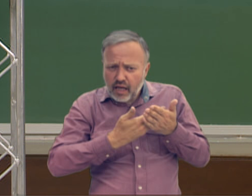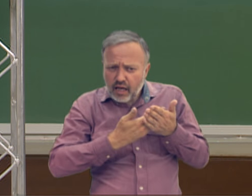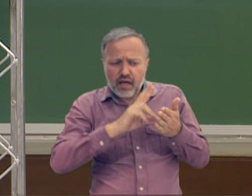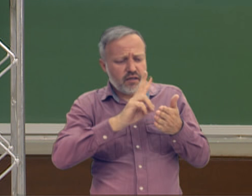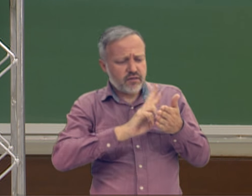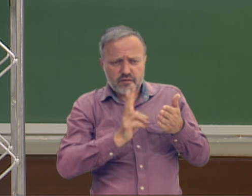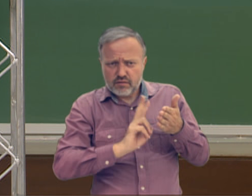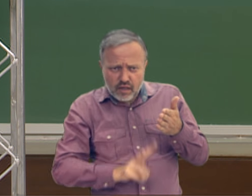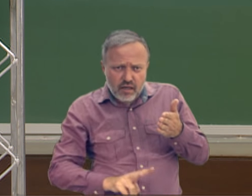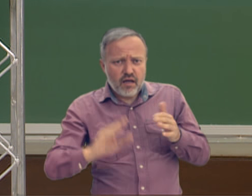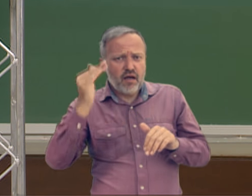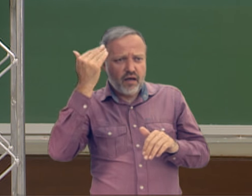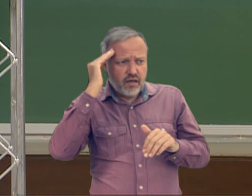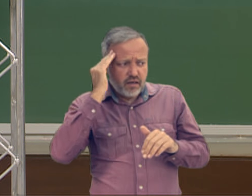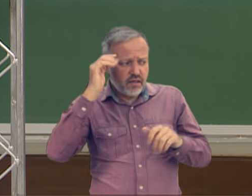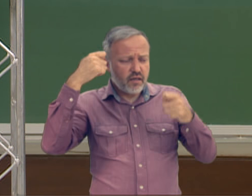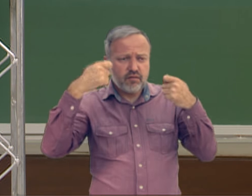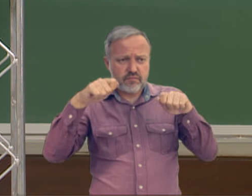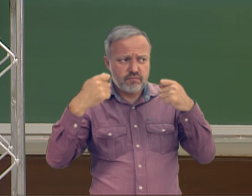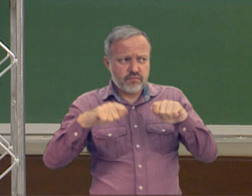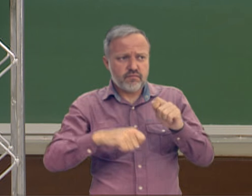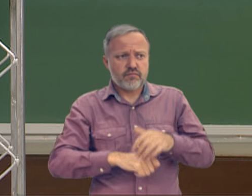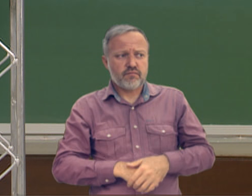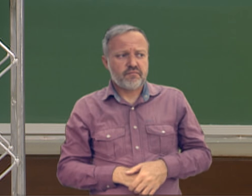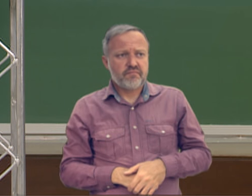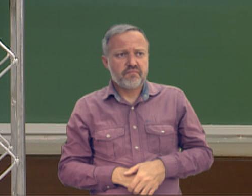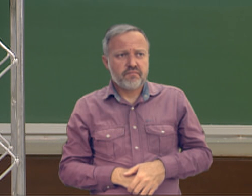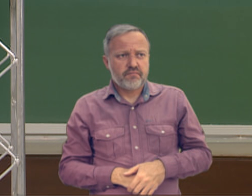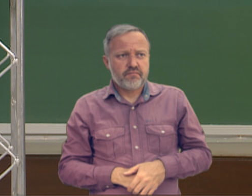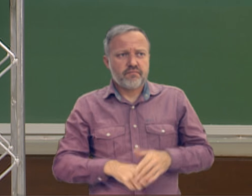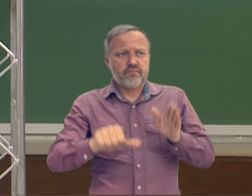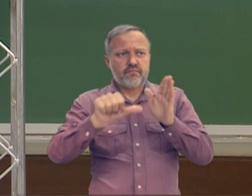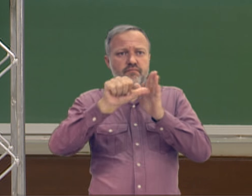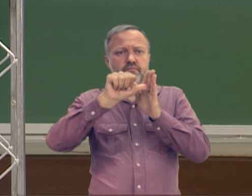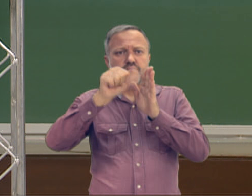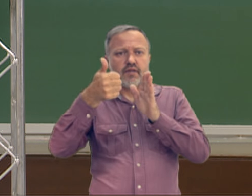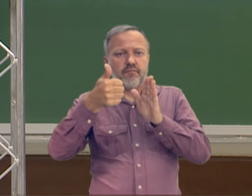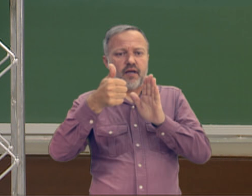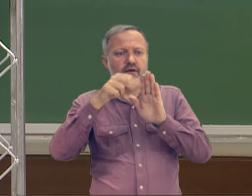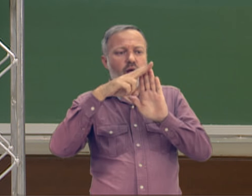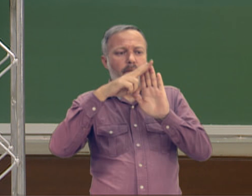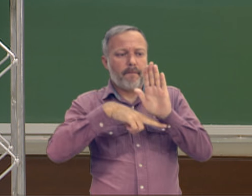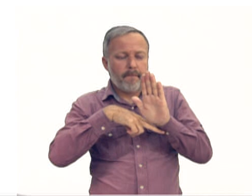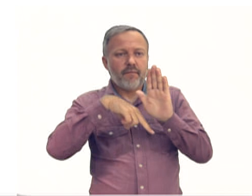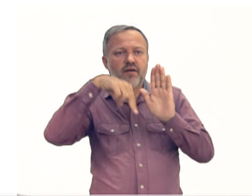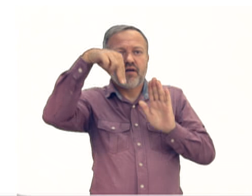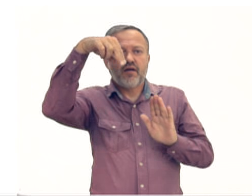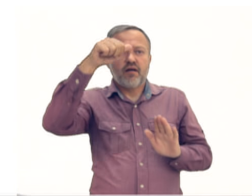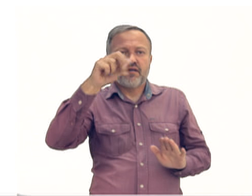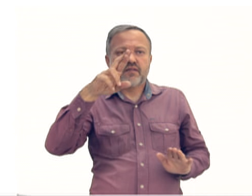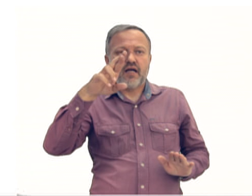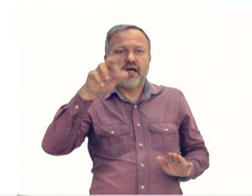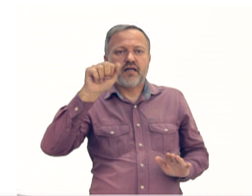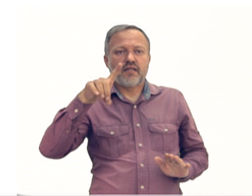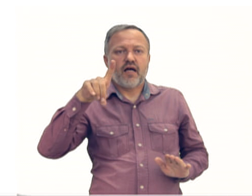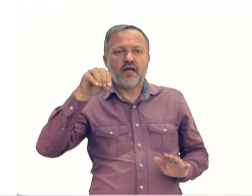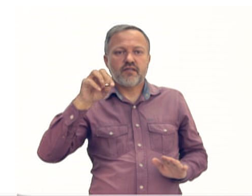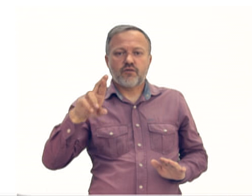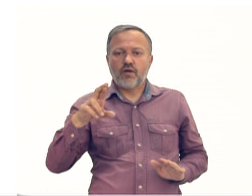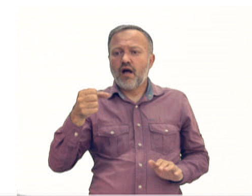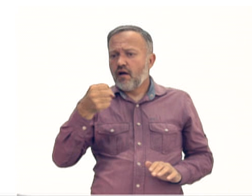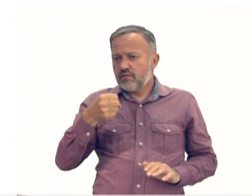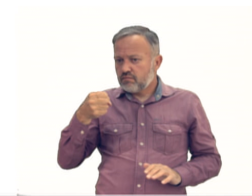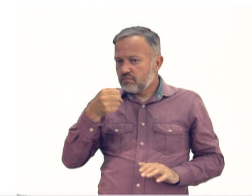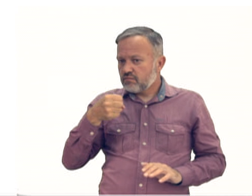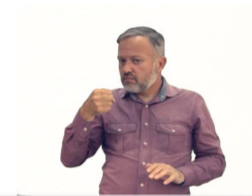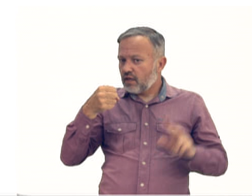noção desses elementos. Primeiro, nós temos o narrador. Quem que é o narrador? Aquele que conta a história. Mas nós temos dois